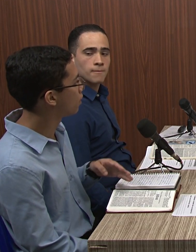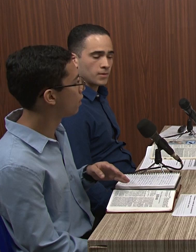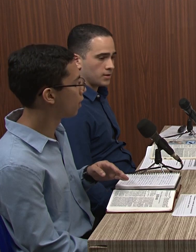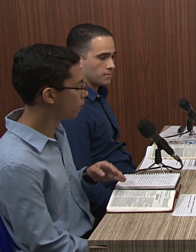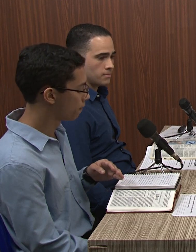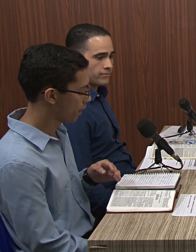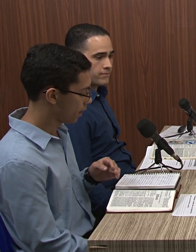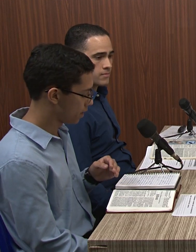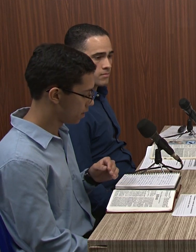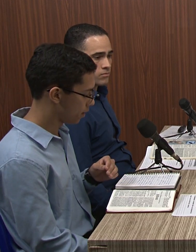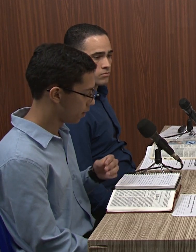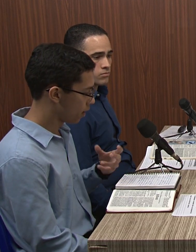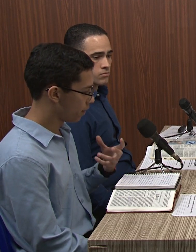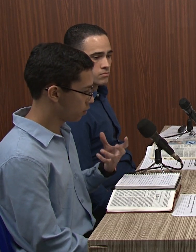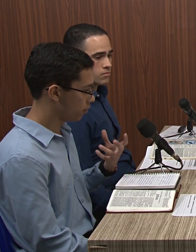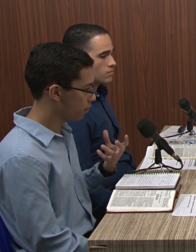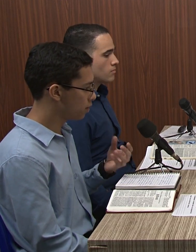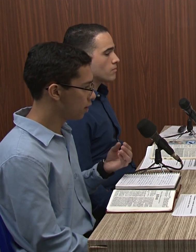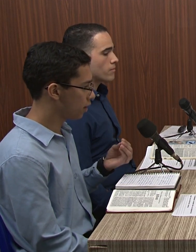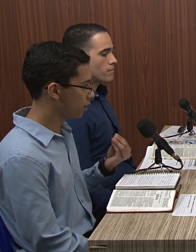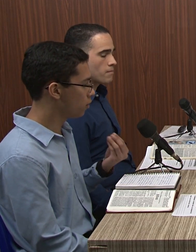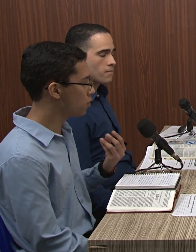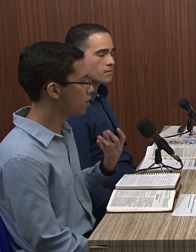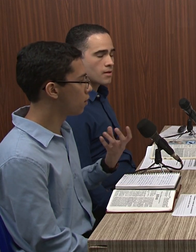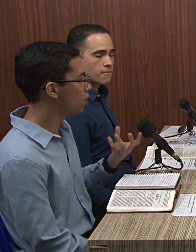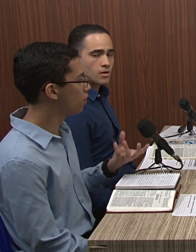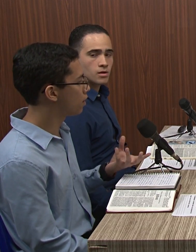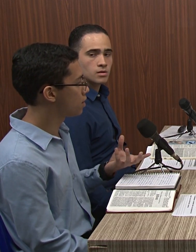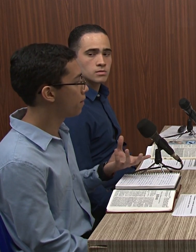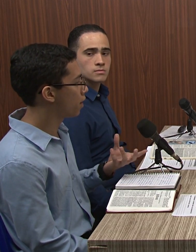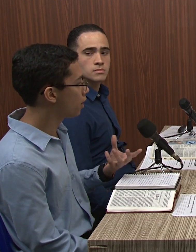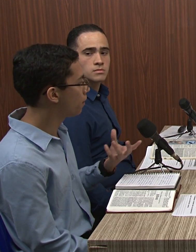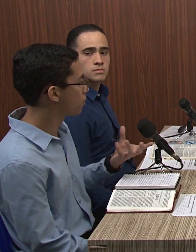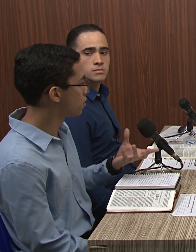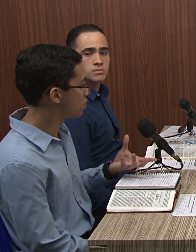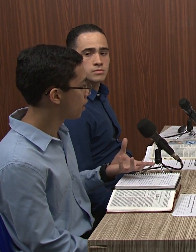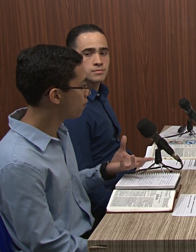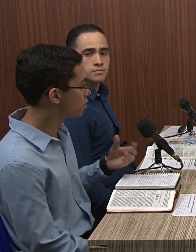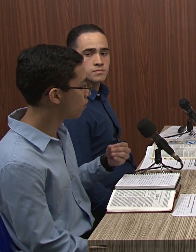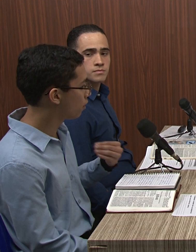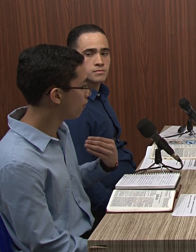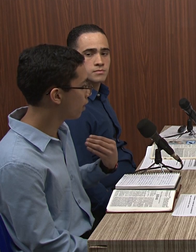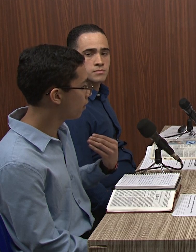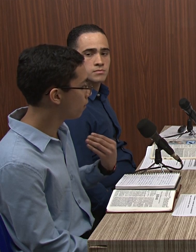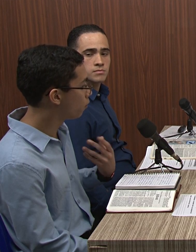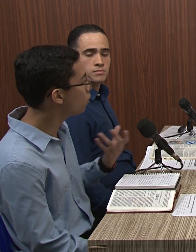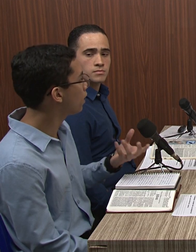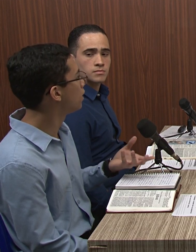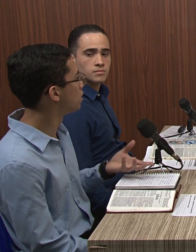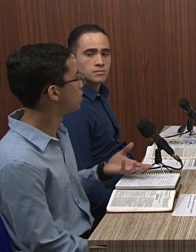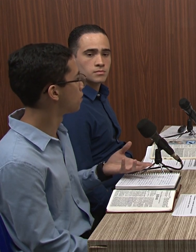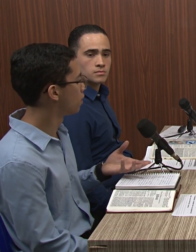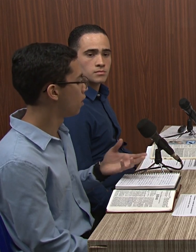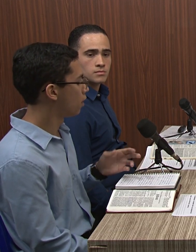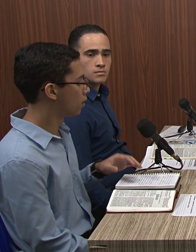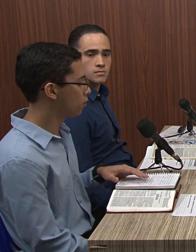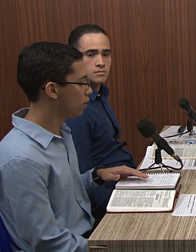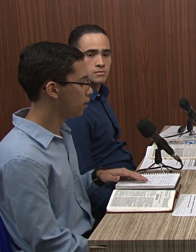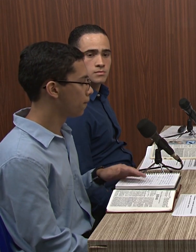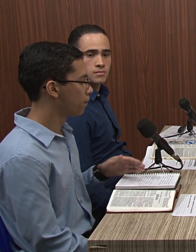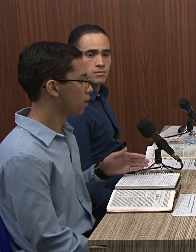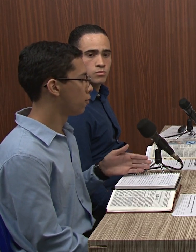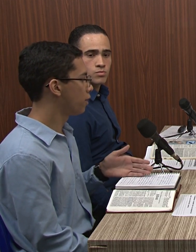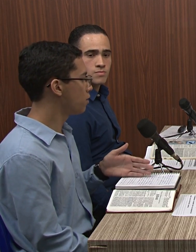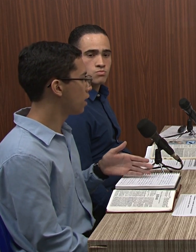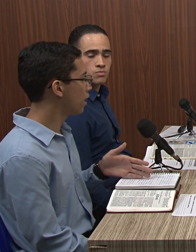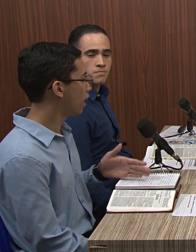lado material em si. Mas nós vemos que aquilo que o Senhor tem separado para os seus servos é algo que vai muito além disso. Tanto